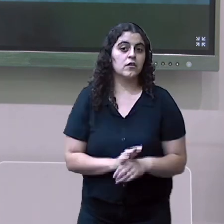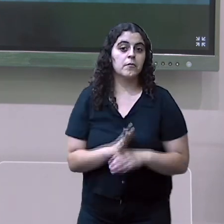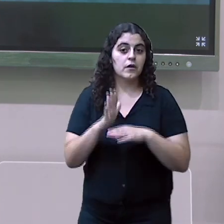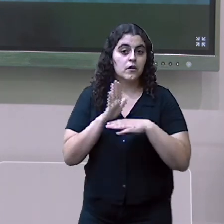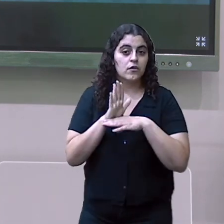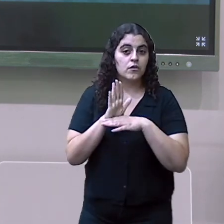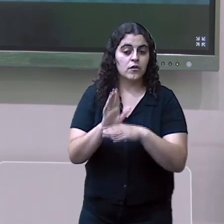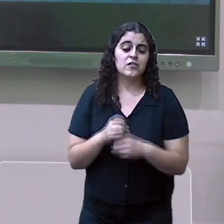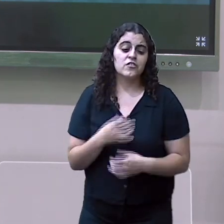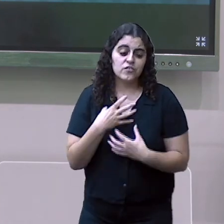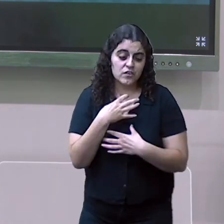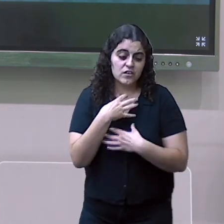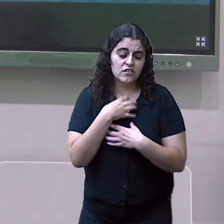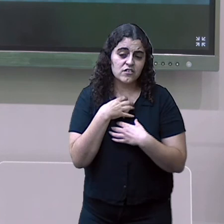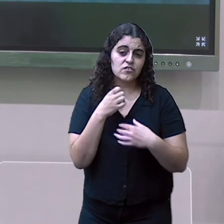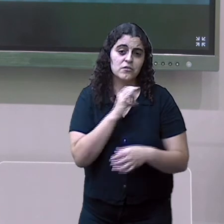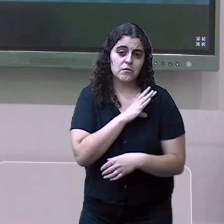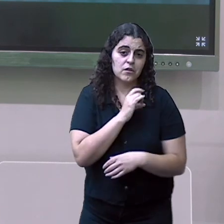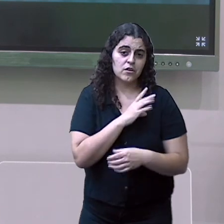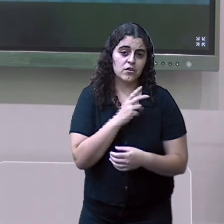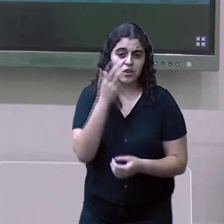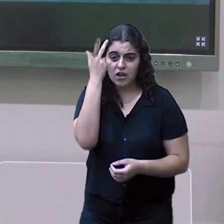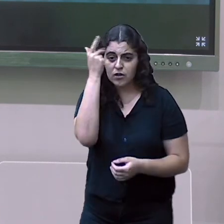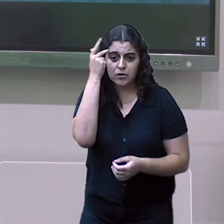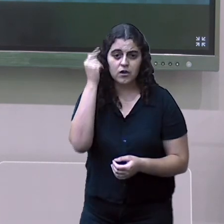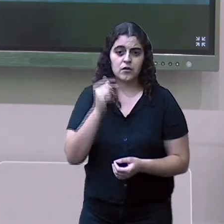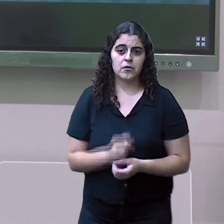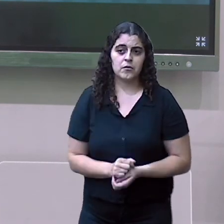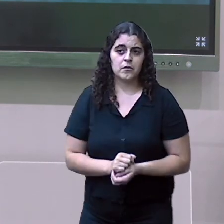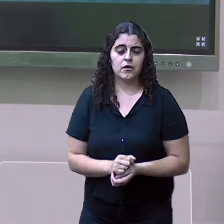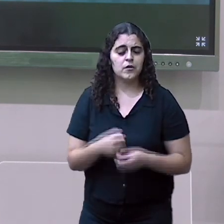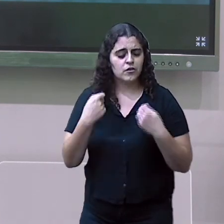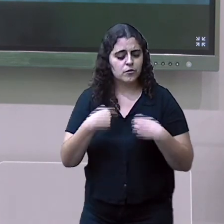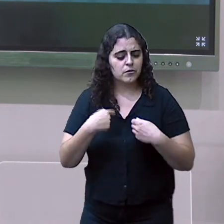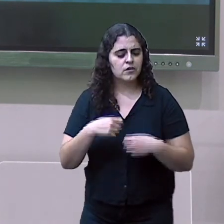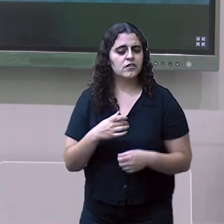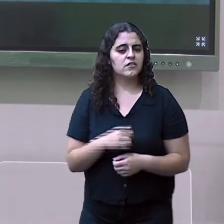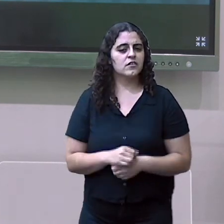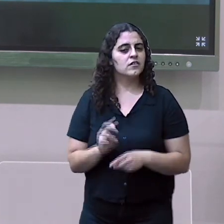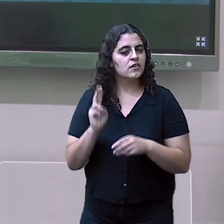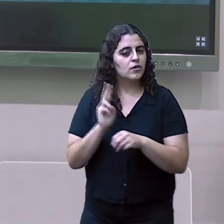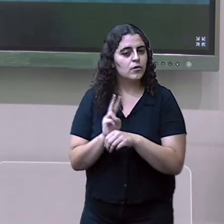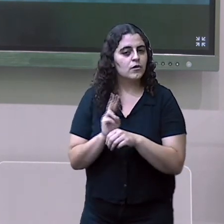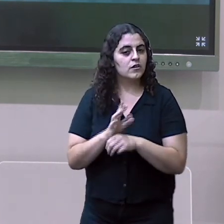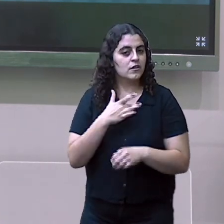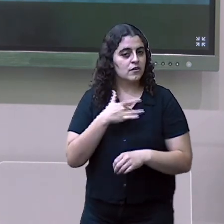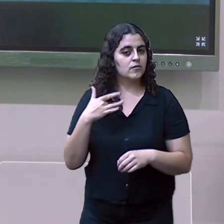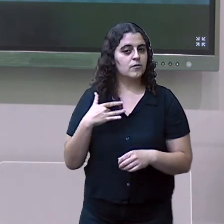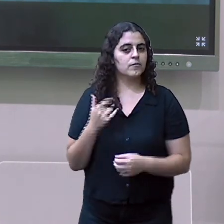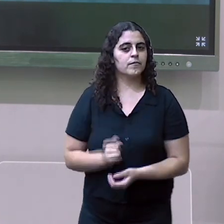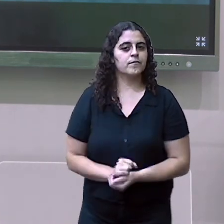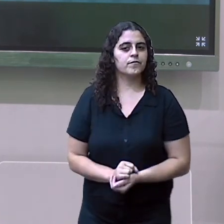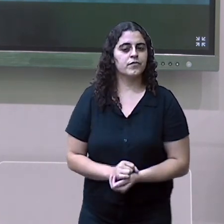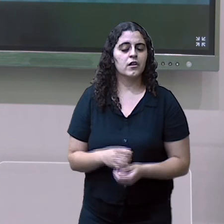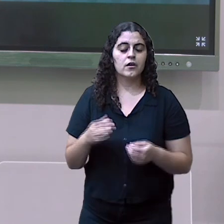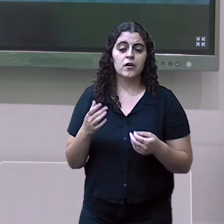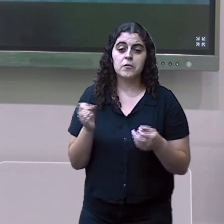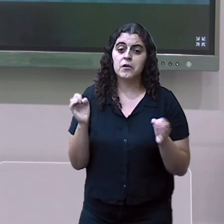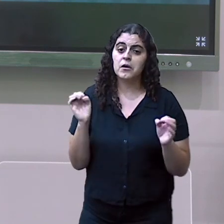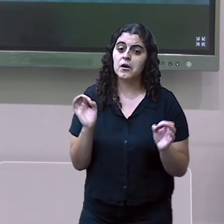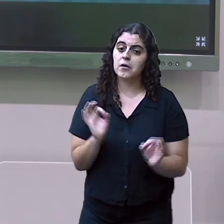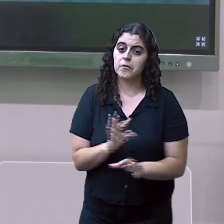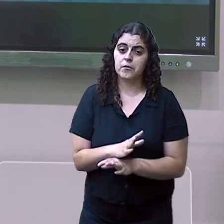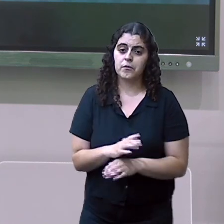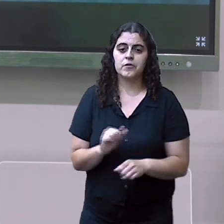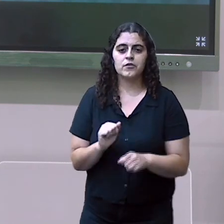alguns medos, mas é natural, tá bom? Basta a gente se cuidar. Nós vamos ficando por aqui, eu aguardo